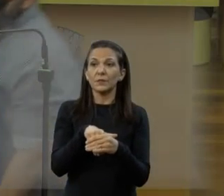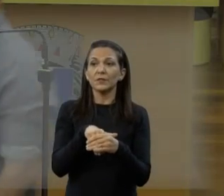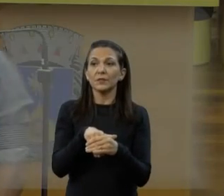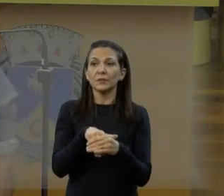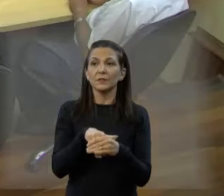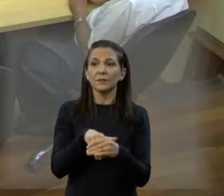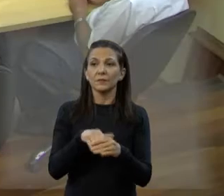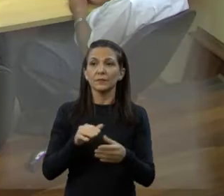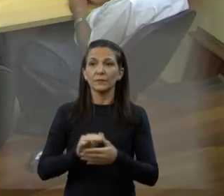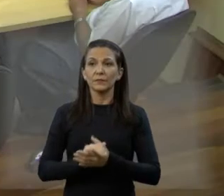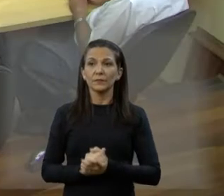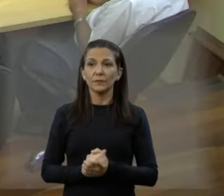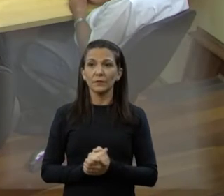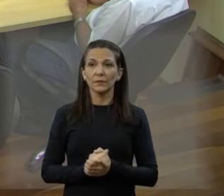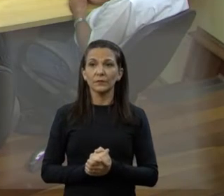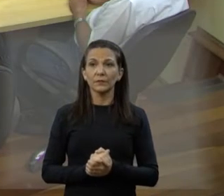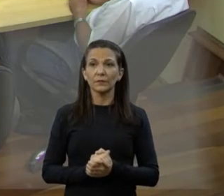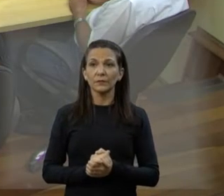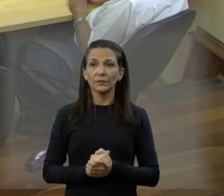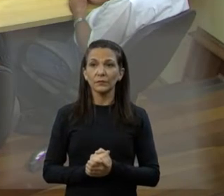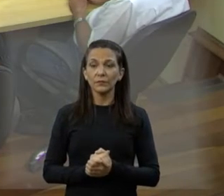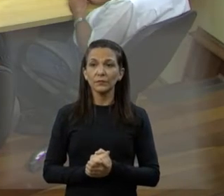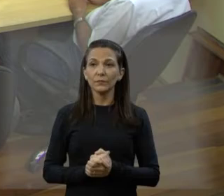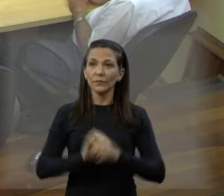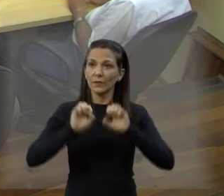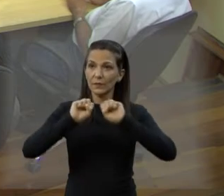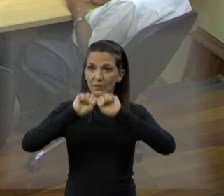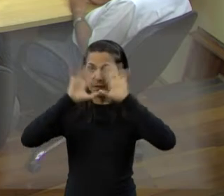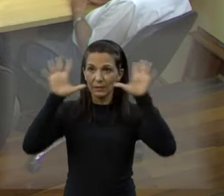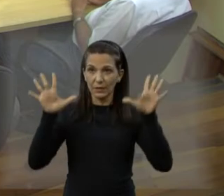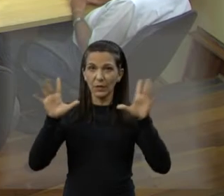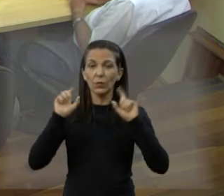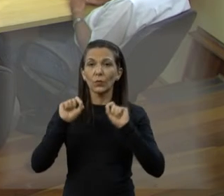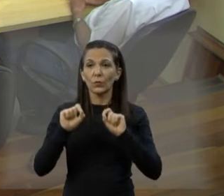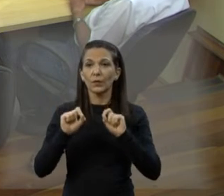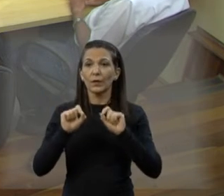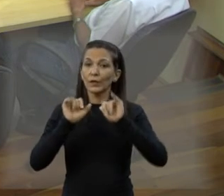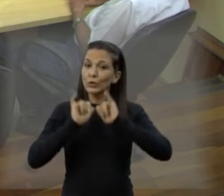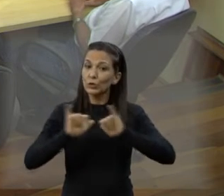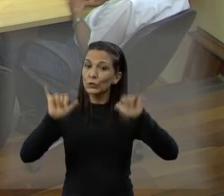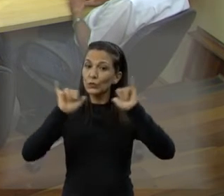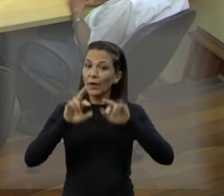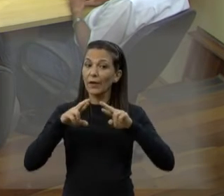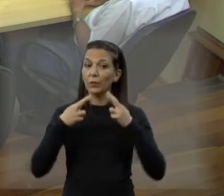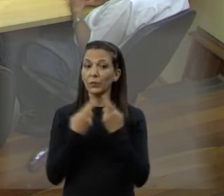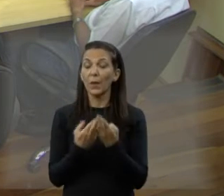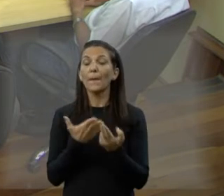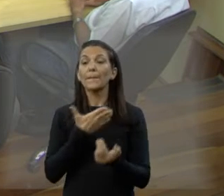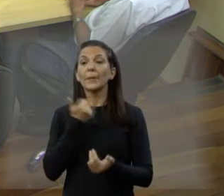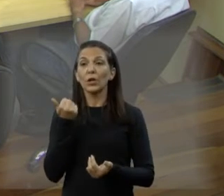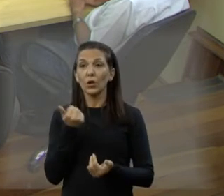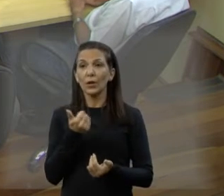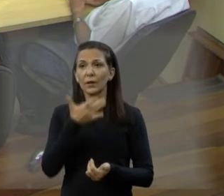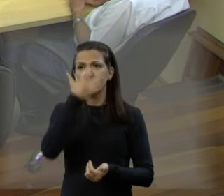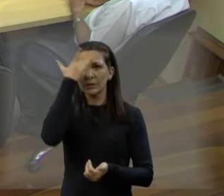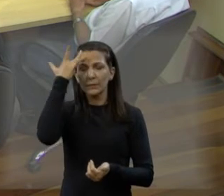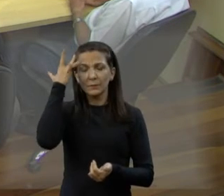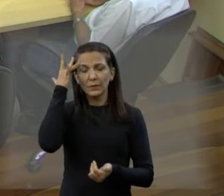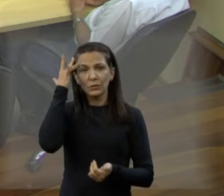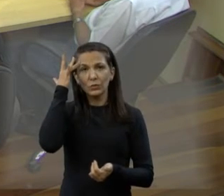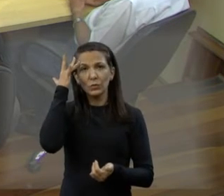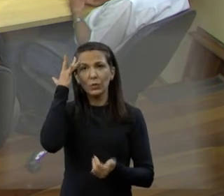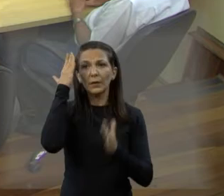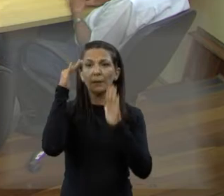o dom pode ir só para deixar claro Só para fazer sentido para divulgar melhor a sessão para ficar sessão para ter um monte de